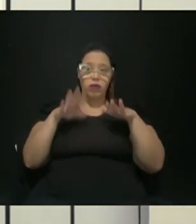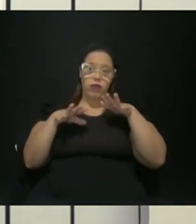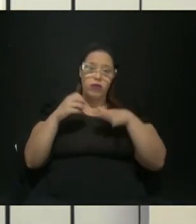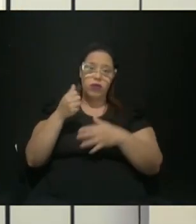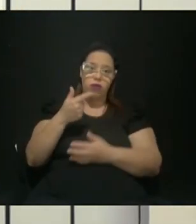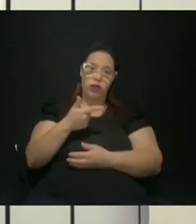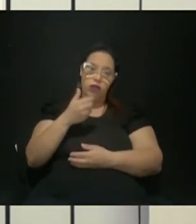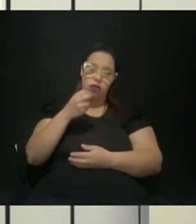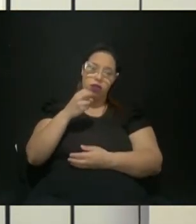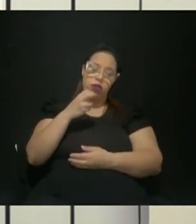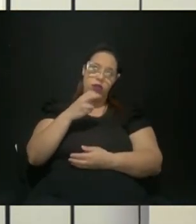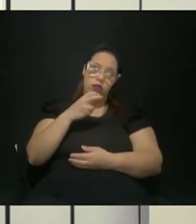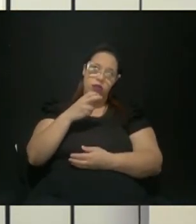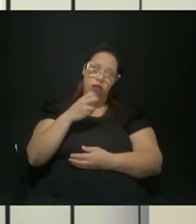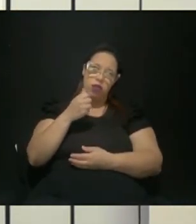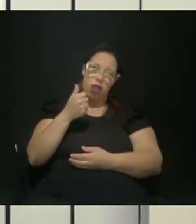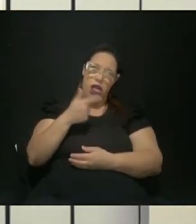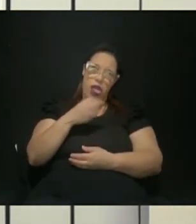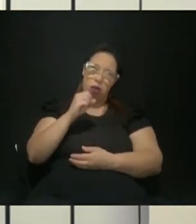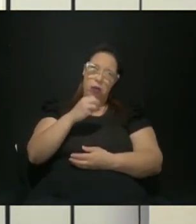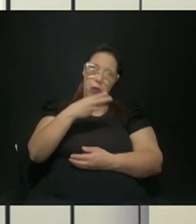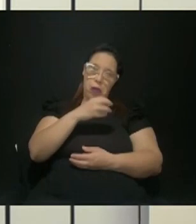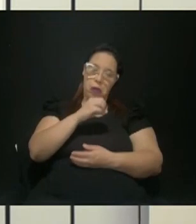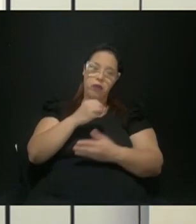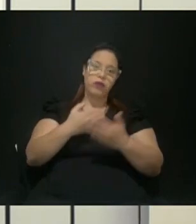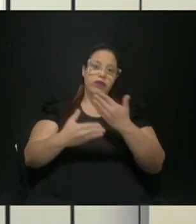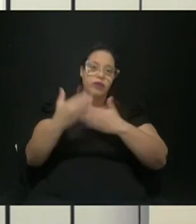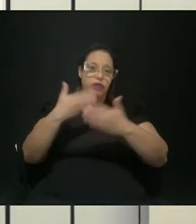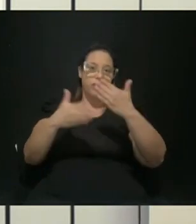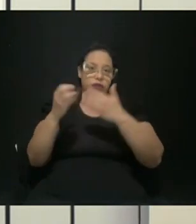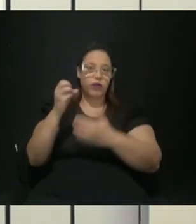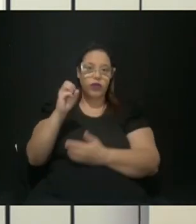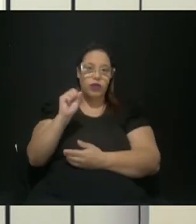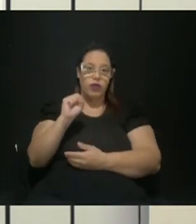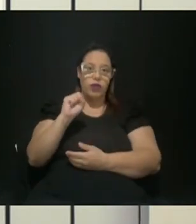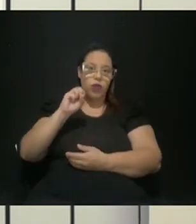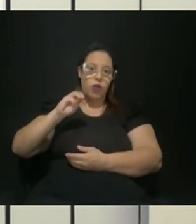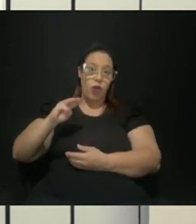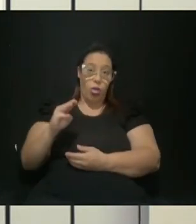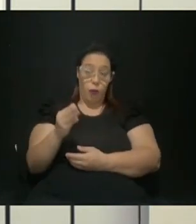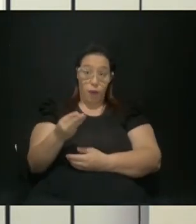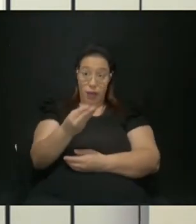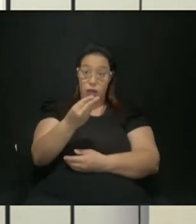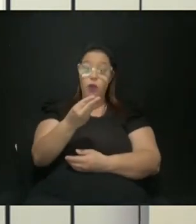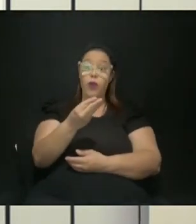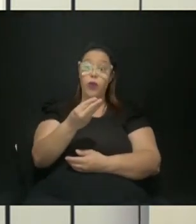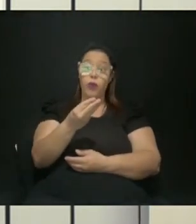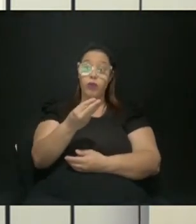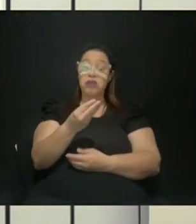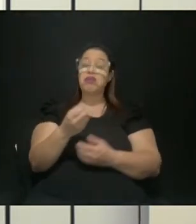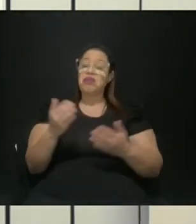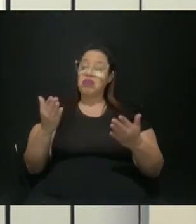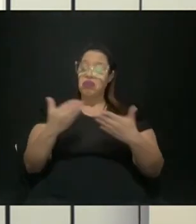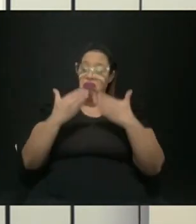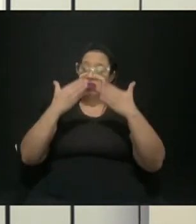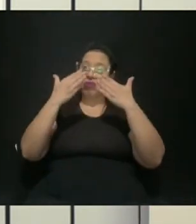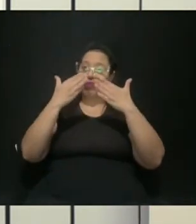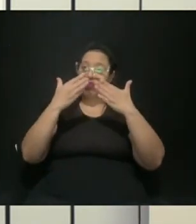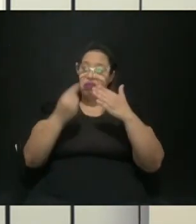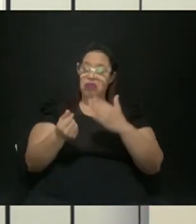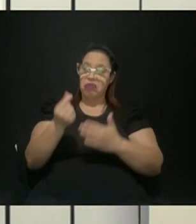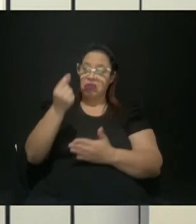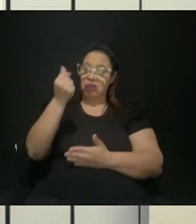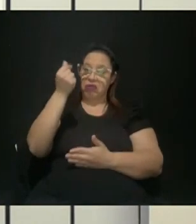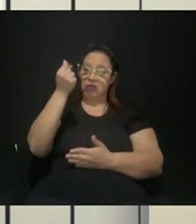2030 esse mercado deve gerar 8 milhões de empregos e tem potencial de geração de renda em